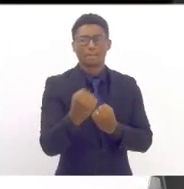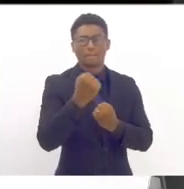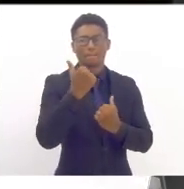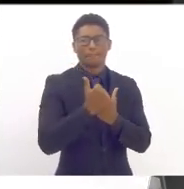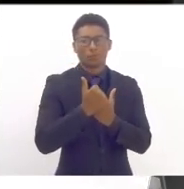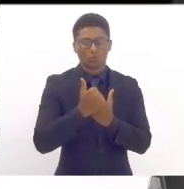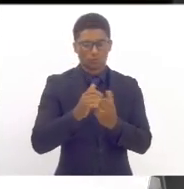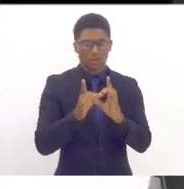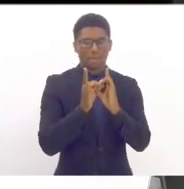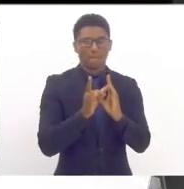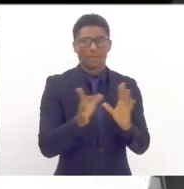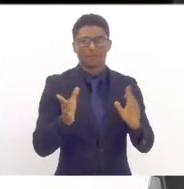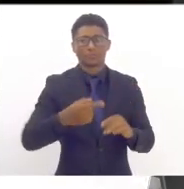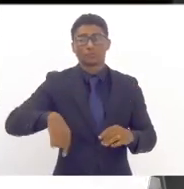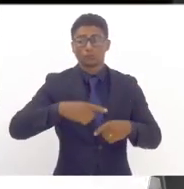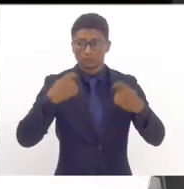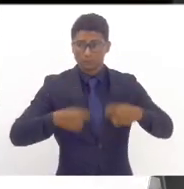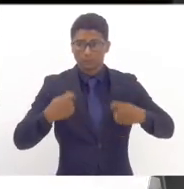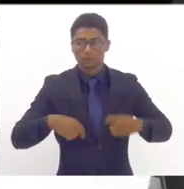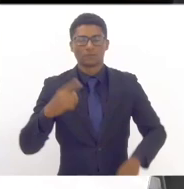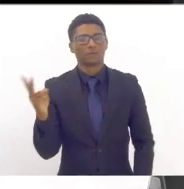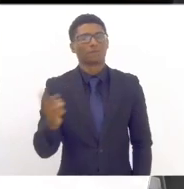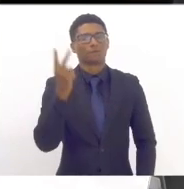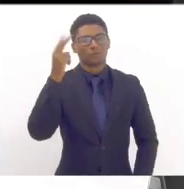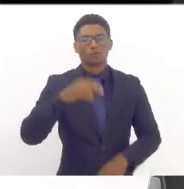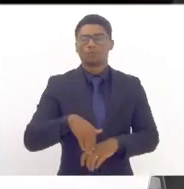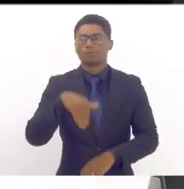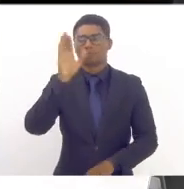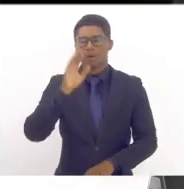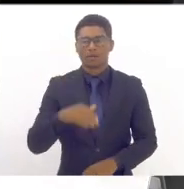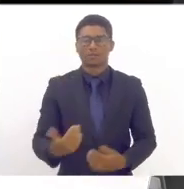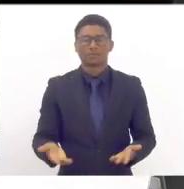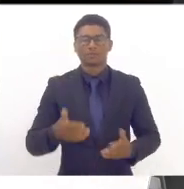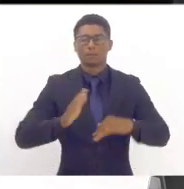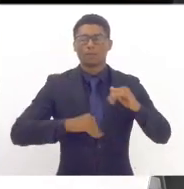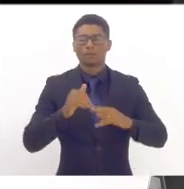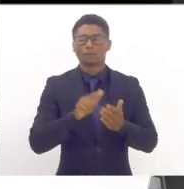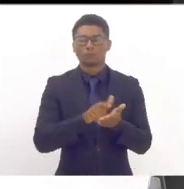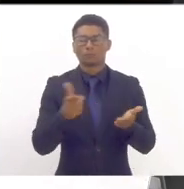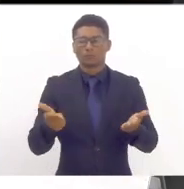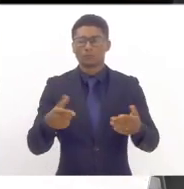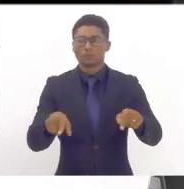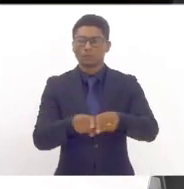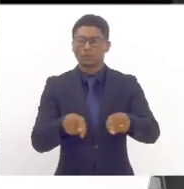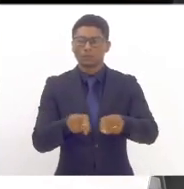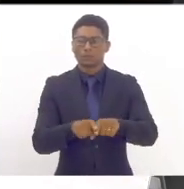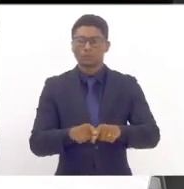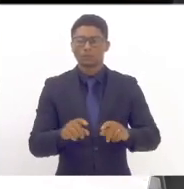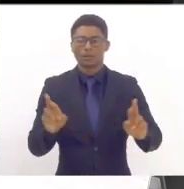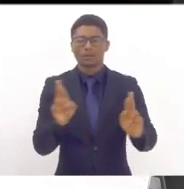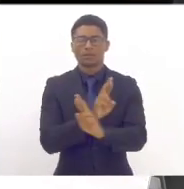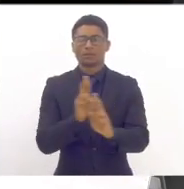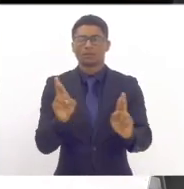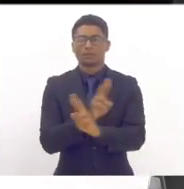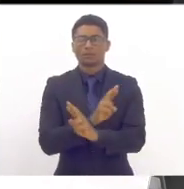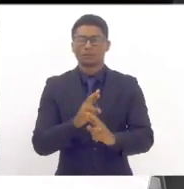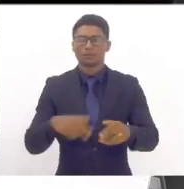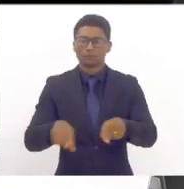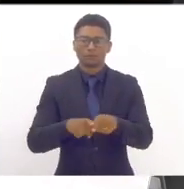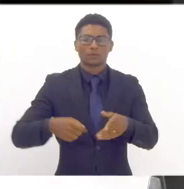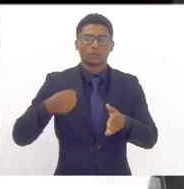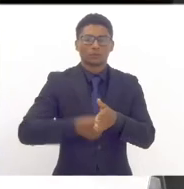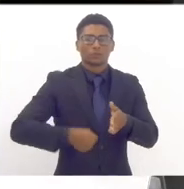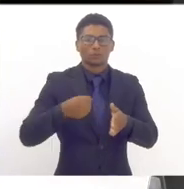precisa cada vez mais valorizar a imprensa, valorizar as relações afetivas e, sobretudo, lutar sempre